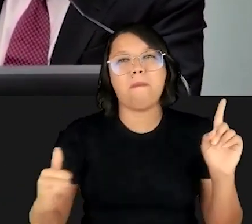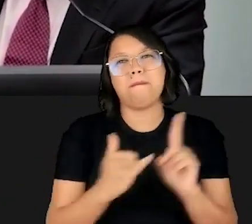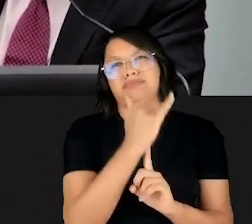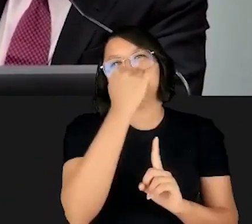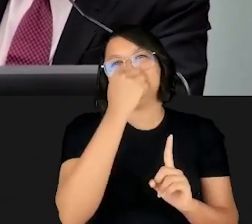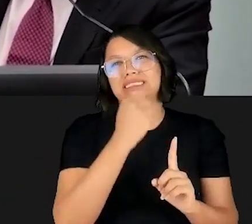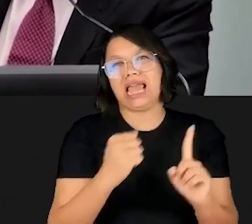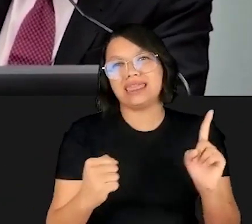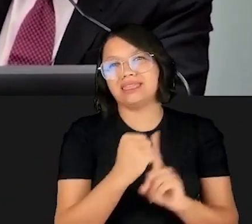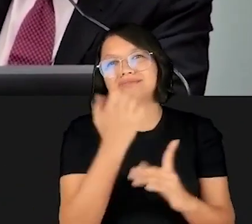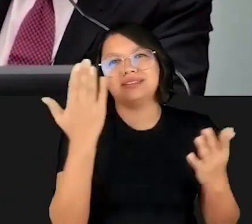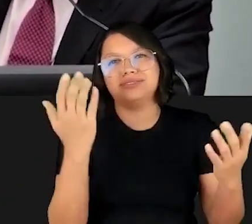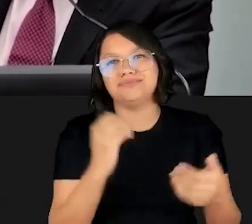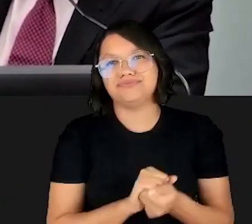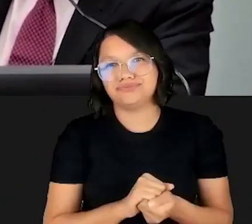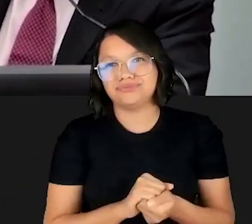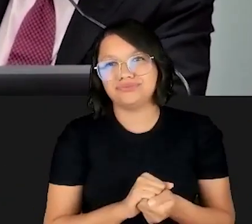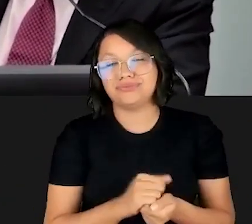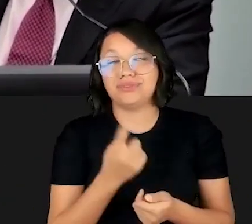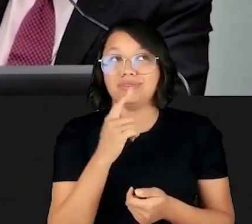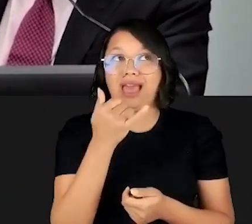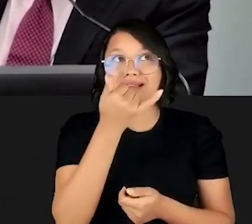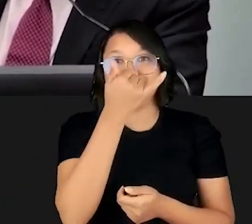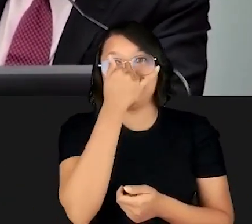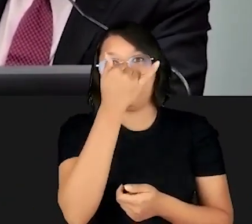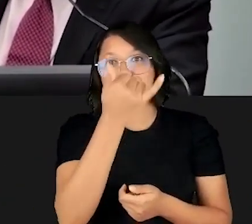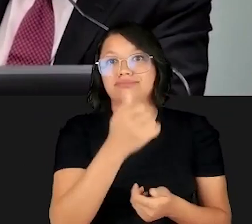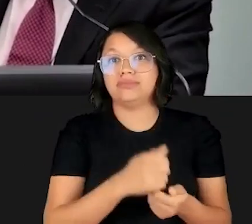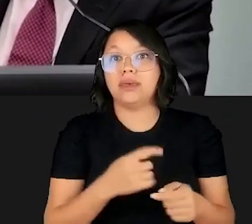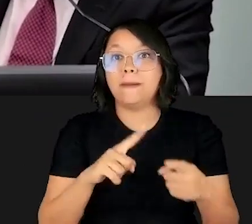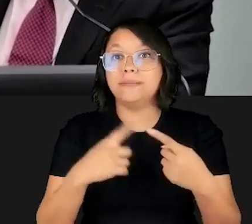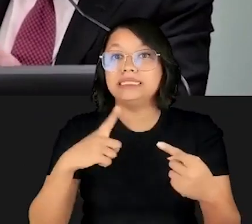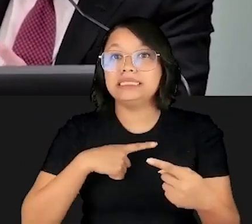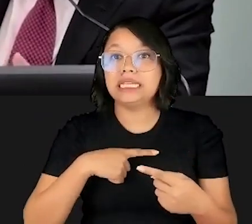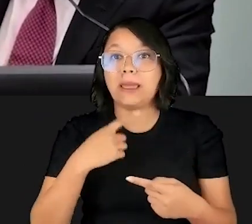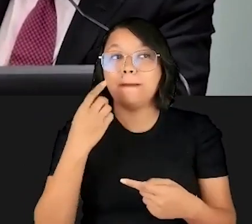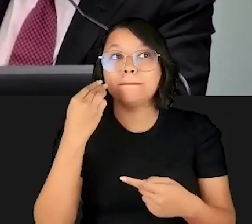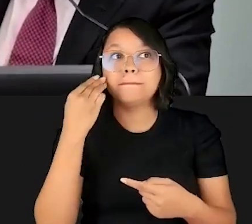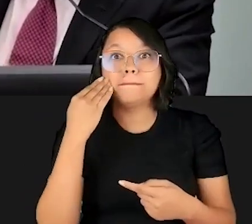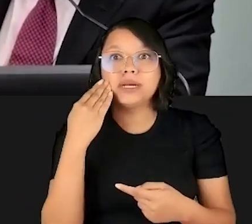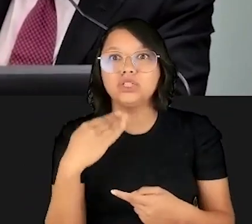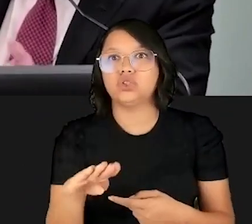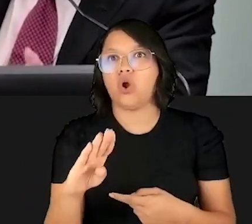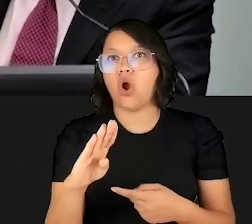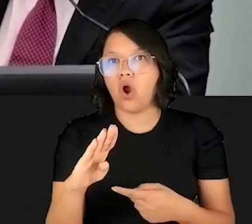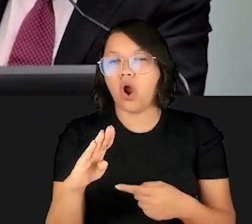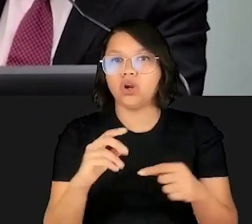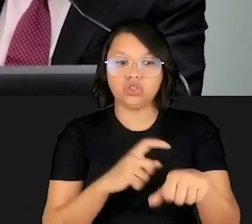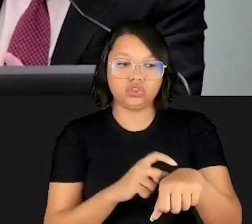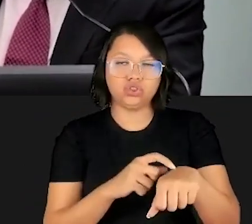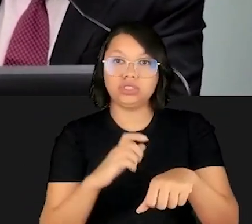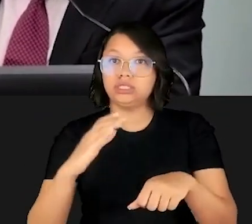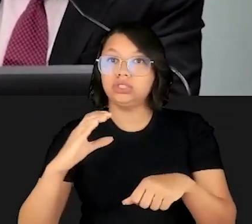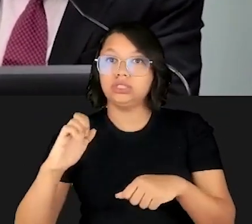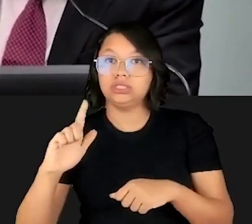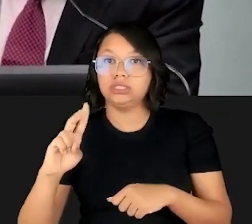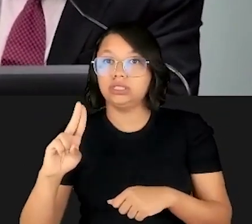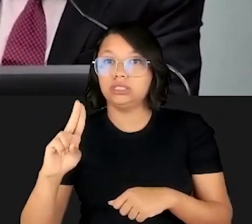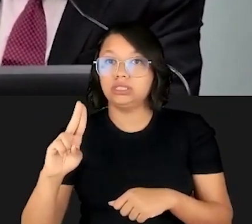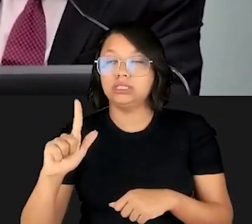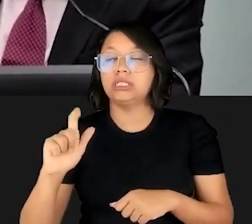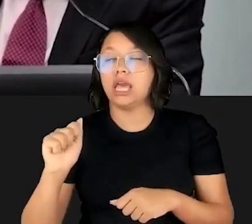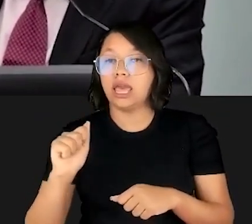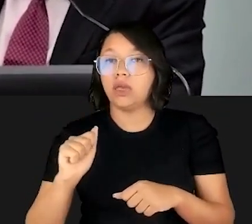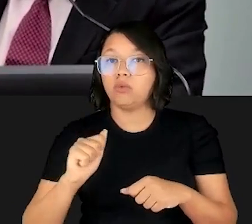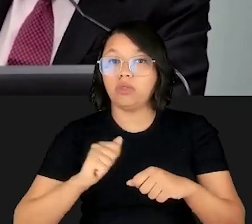existe, não gostaria de chamar de azar, mas nós temos bilhões de células replicando no organismo. Uma dessas replicações pode,